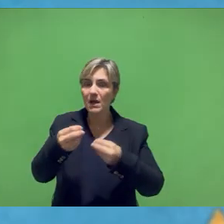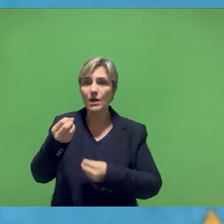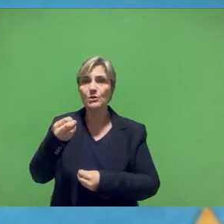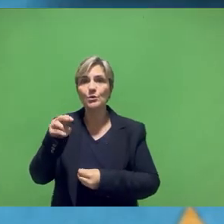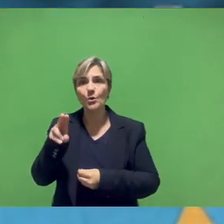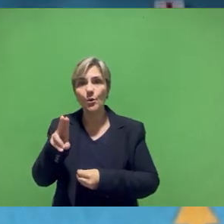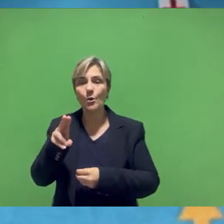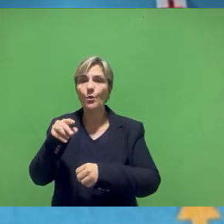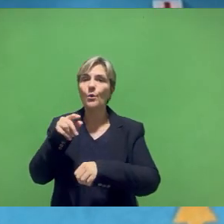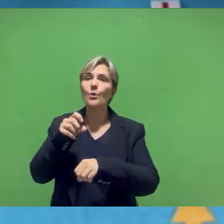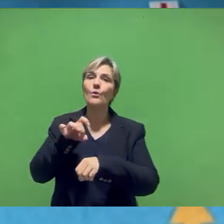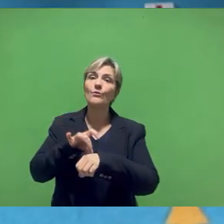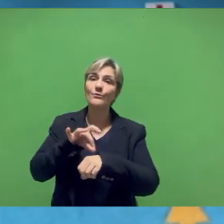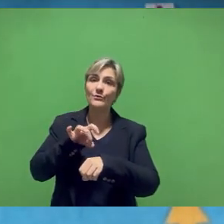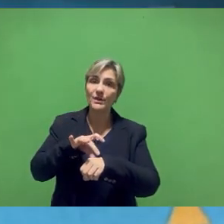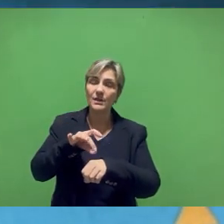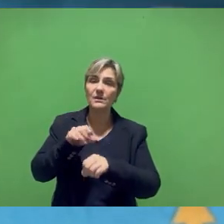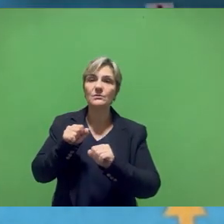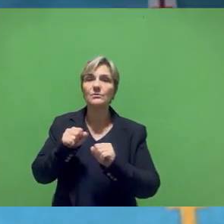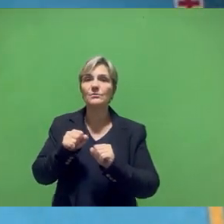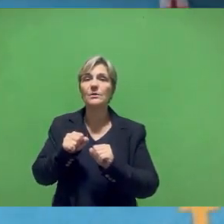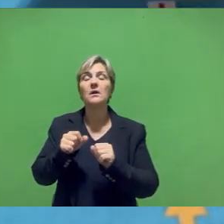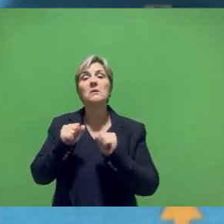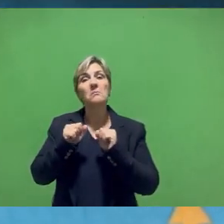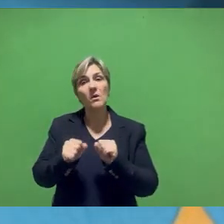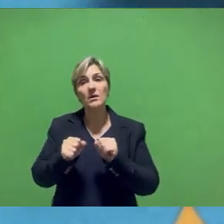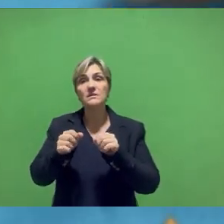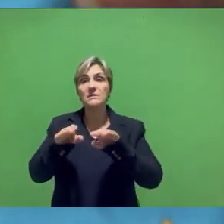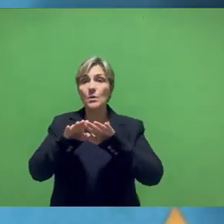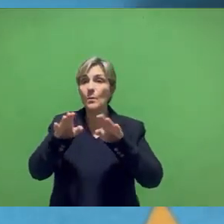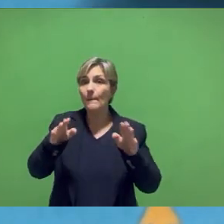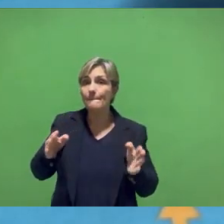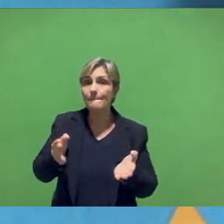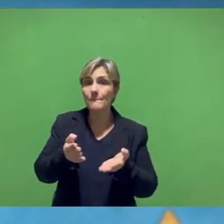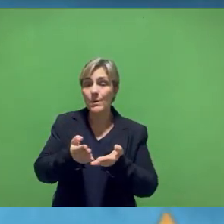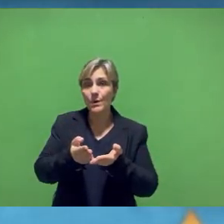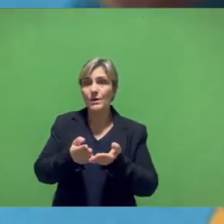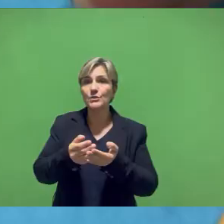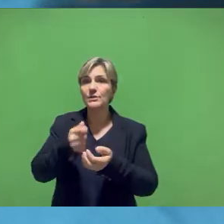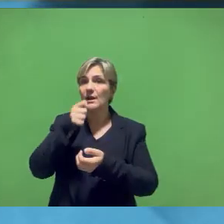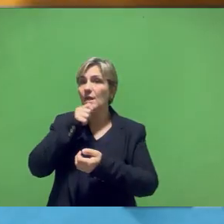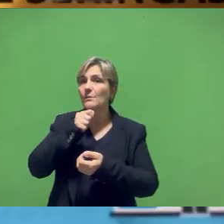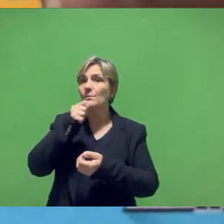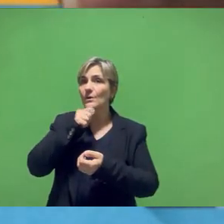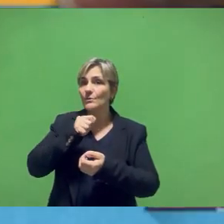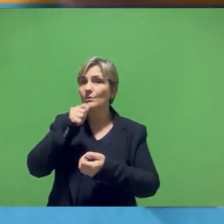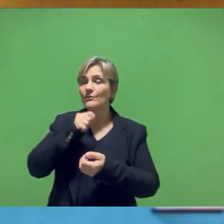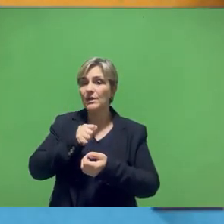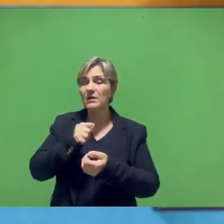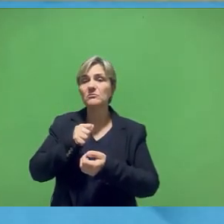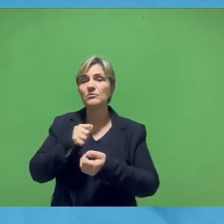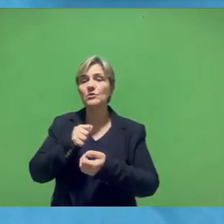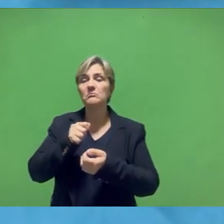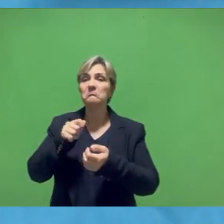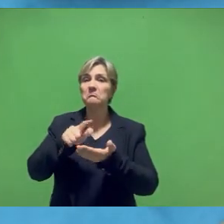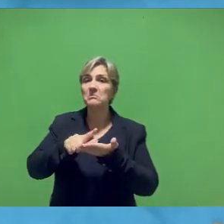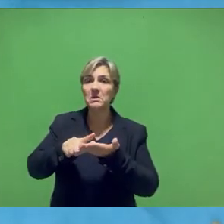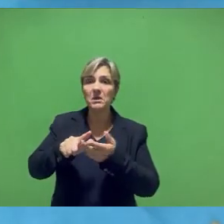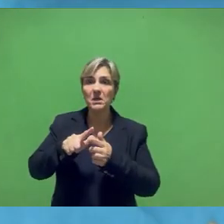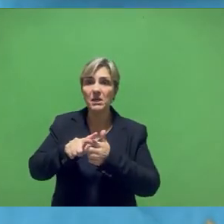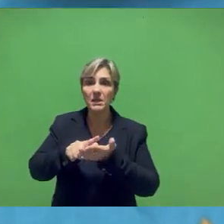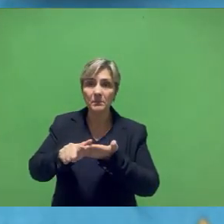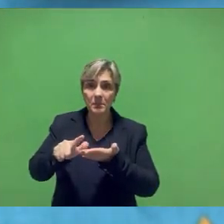vidro. Sugestão, aqueles potes de sorvete, né? Vazio, né? Limpinho. Bota ali